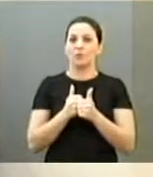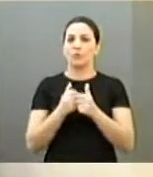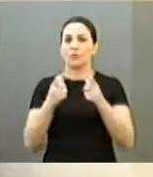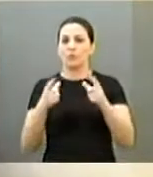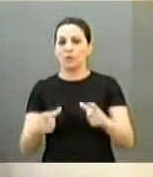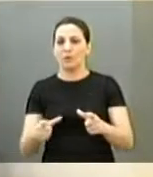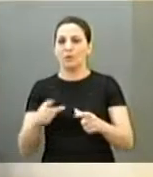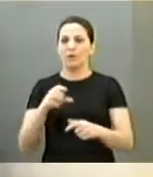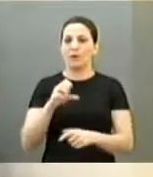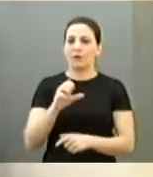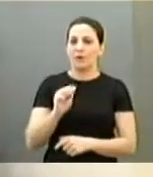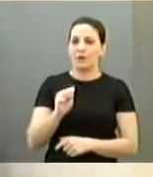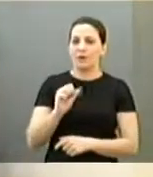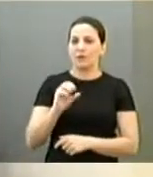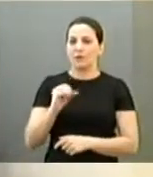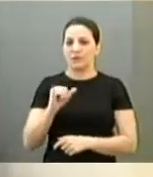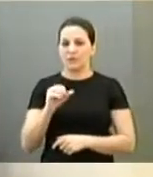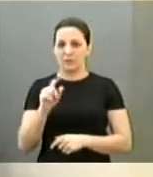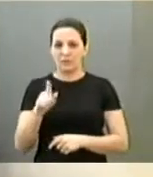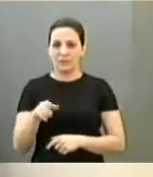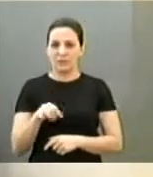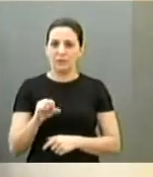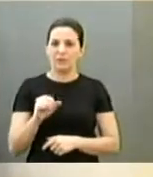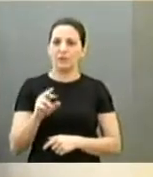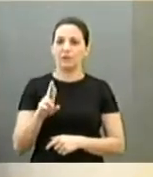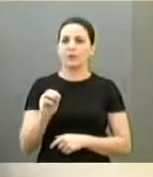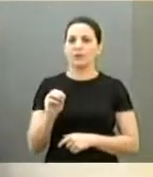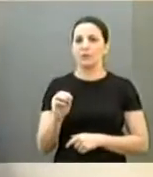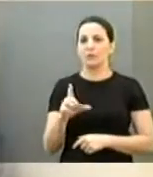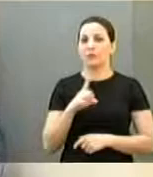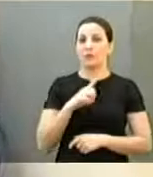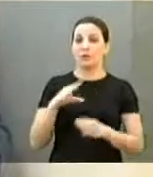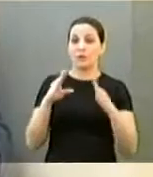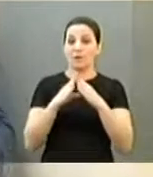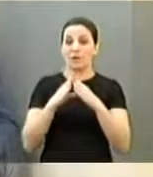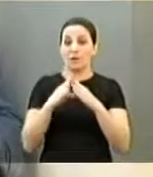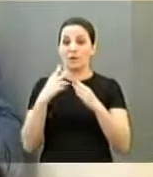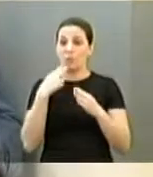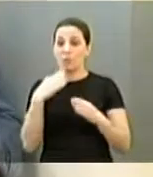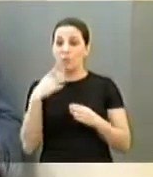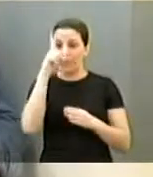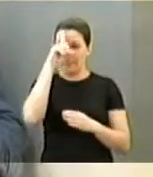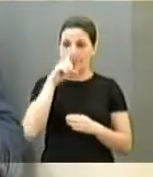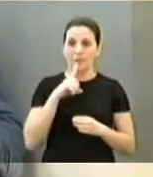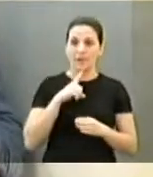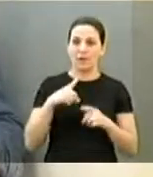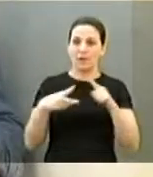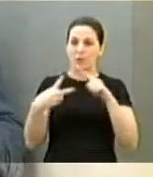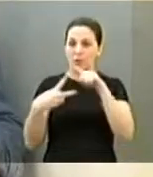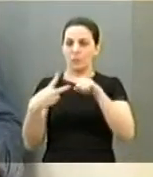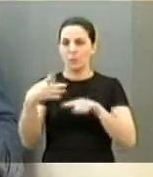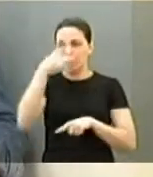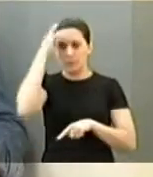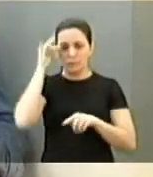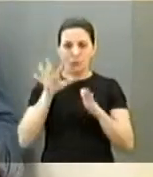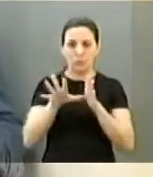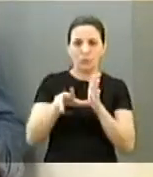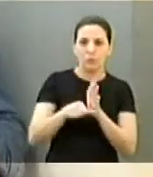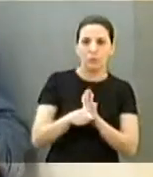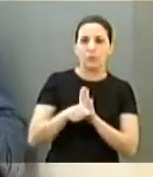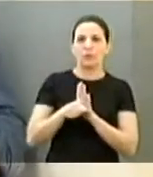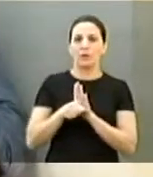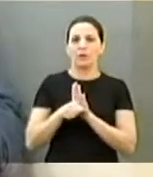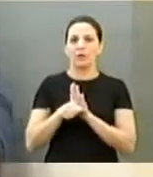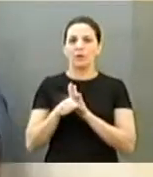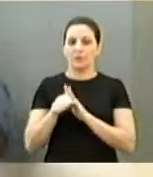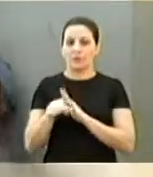está acontecendo um assalto. Tem uma casa de cor amarela lá e dois assaltantes adentraram lá e estão